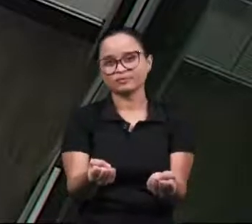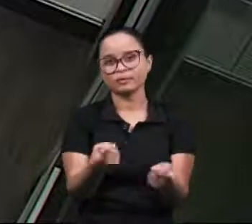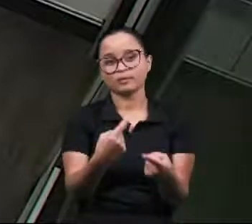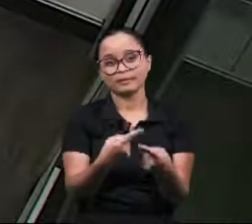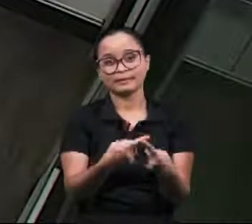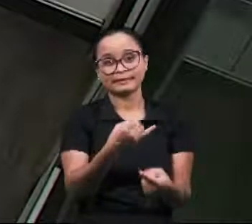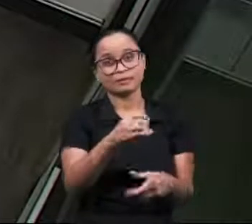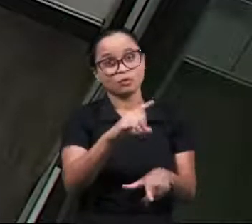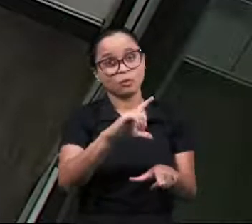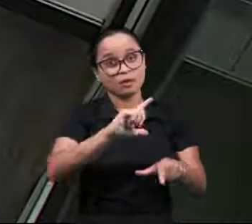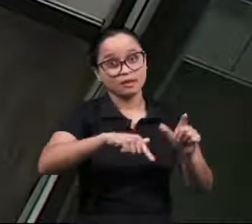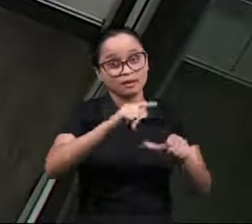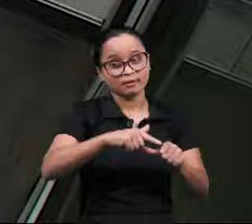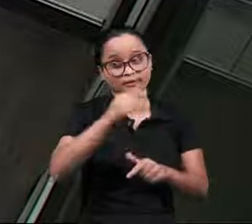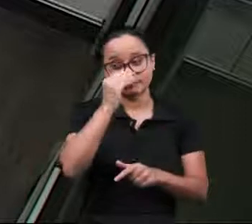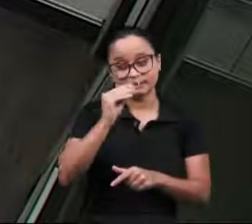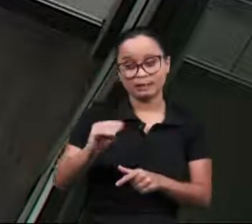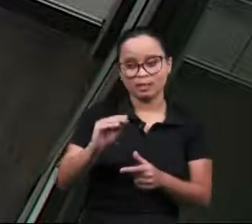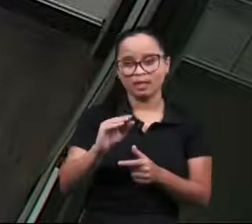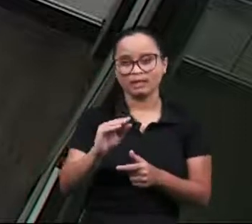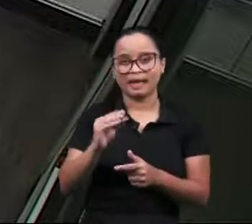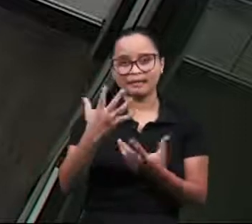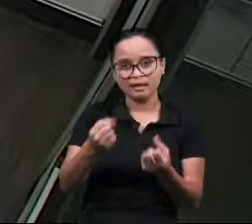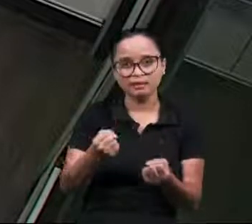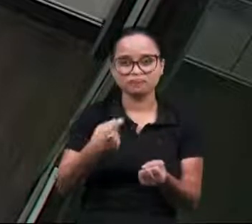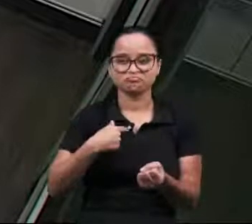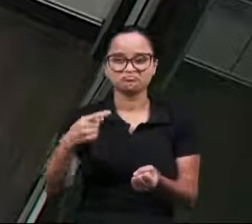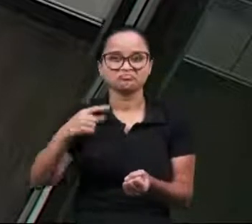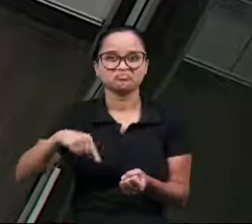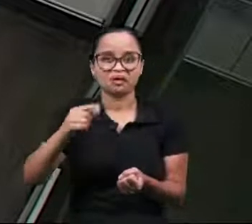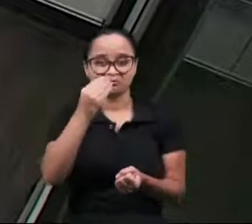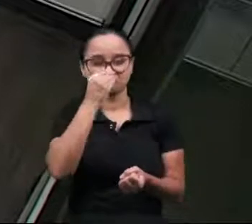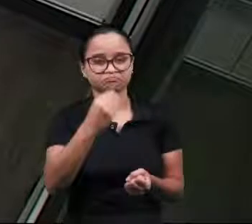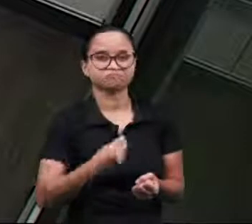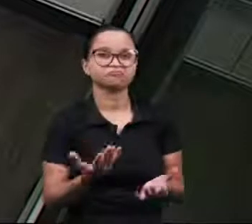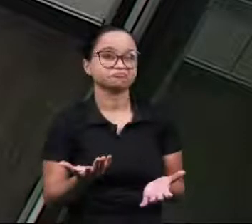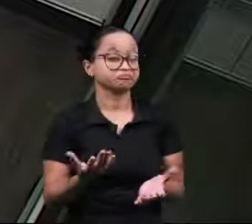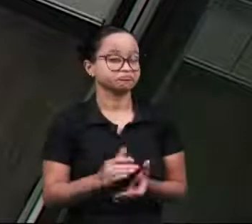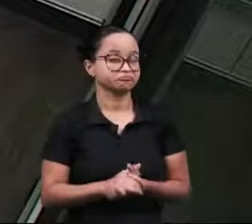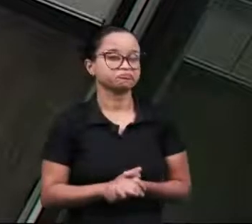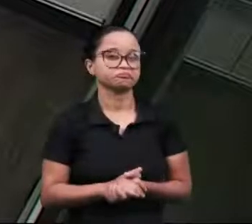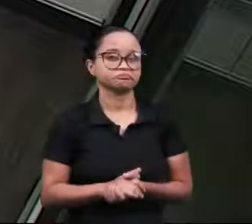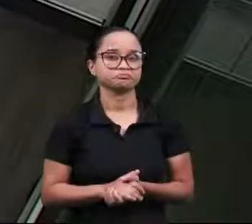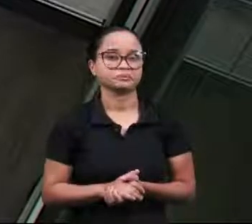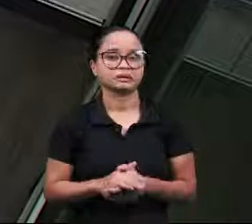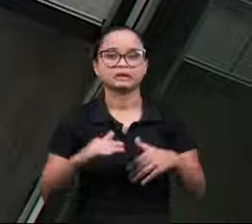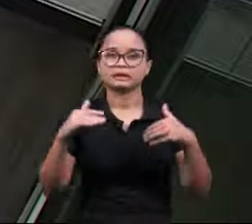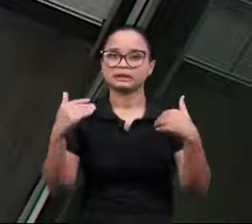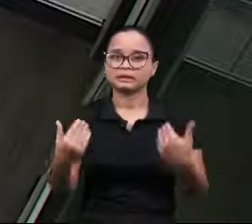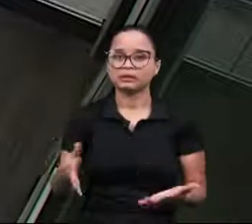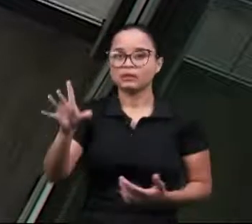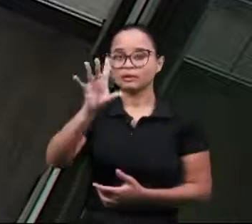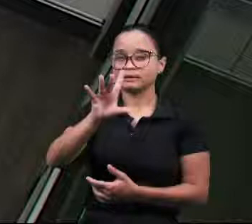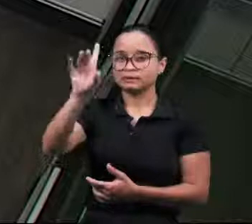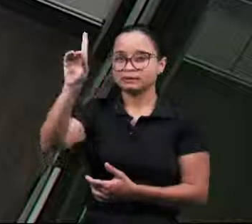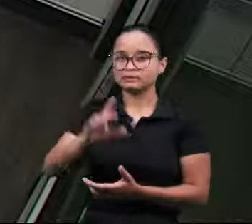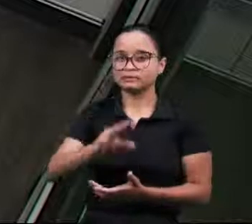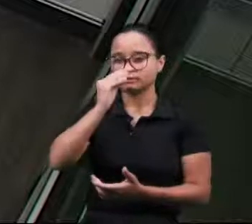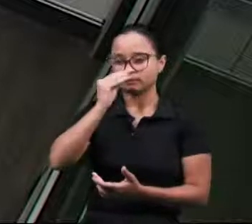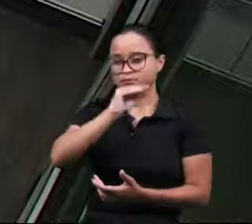né? Foi propósito de Deus, né? E como a gente fala, não é? Então Deus rejeitou seu